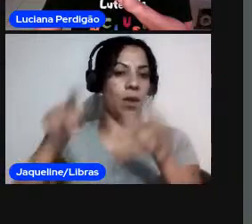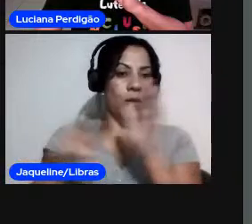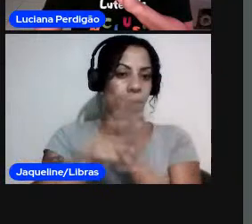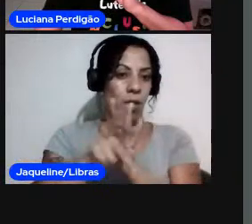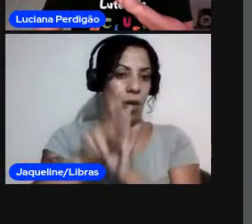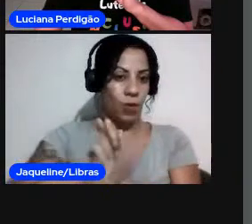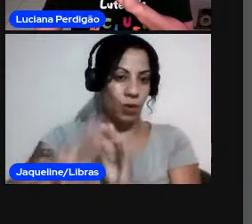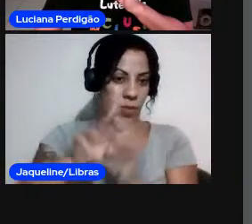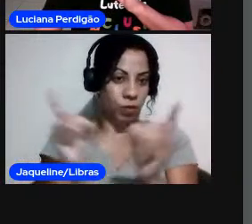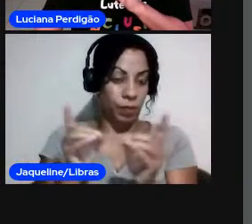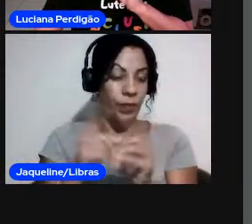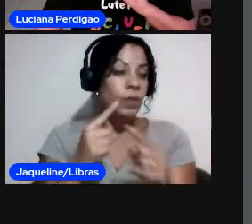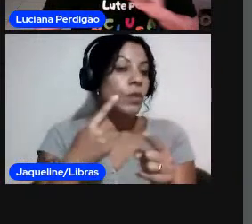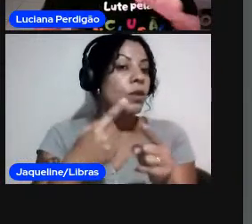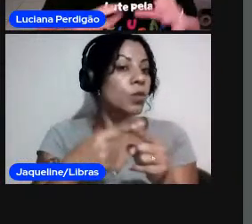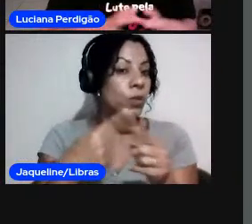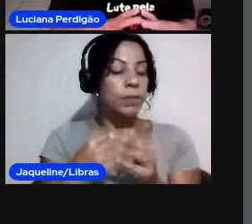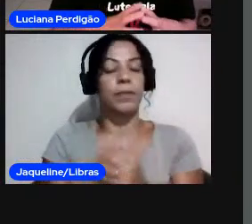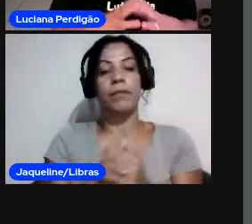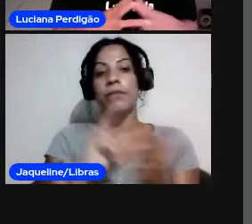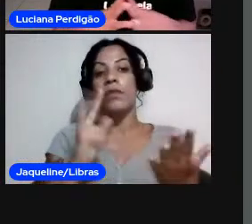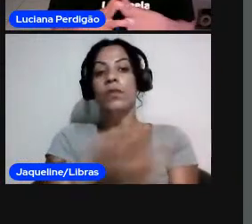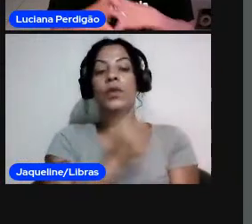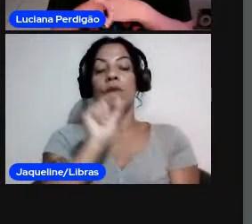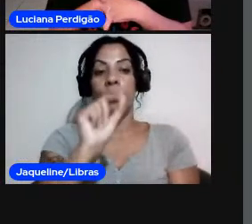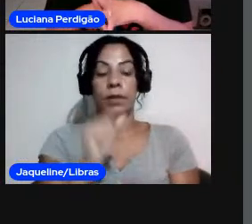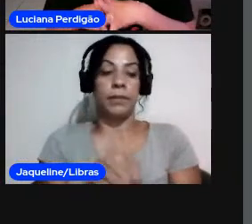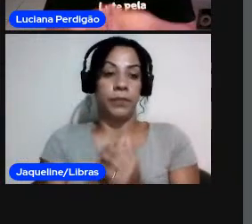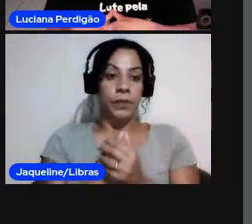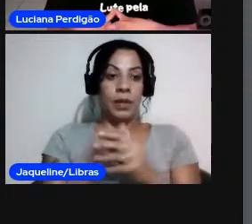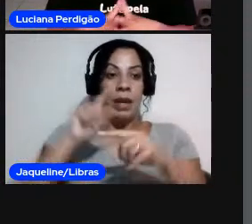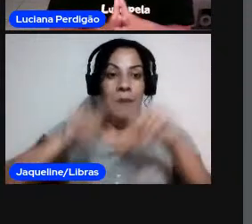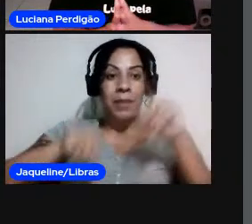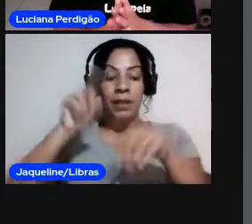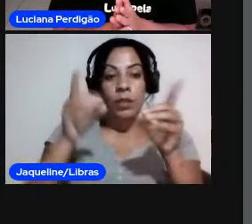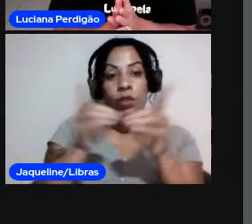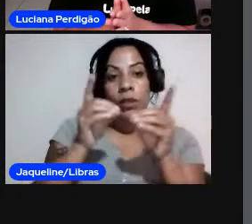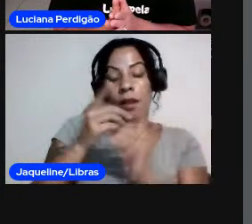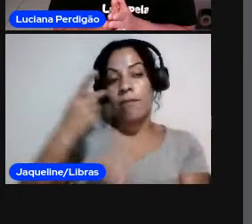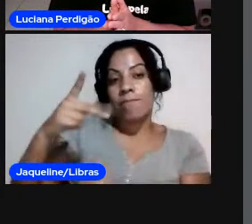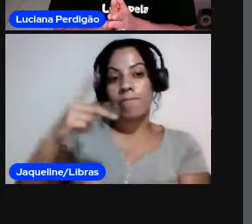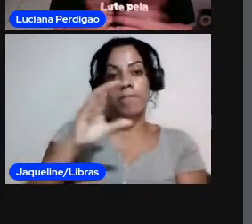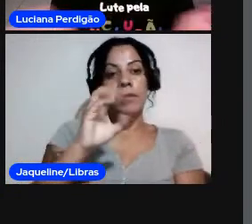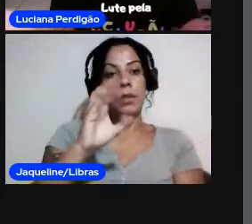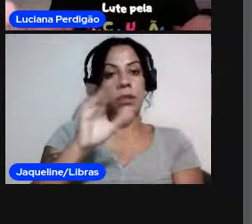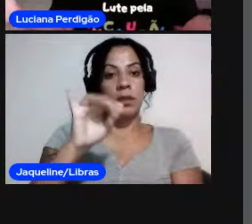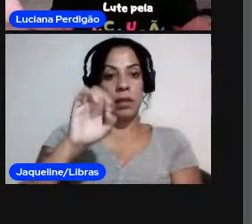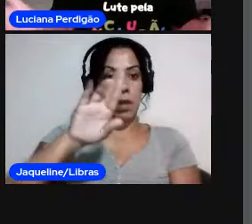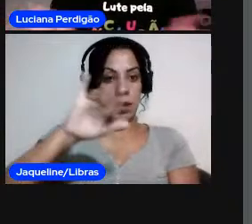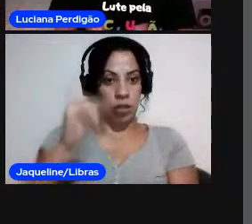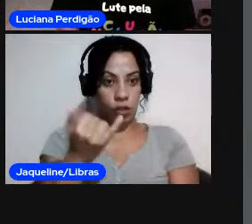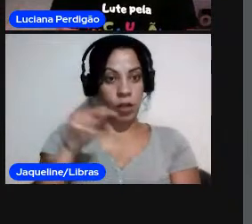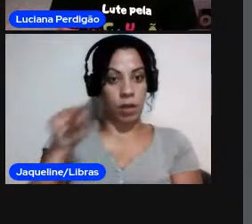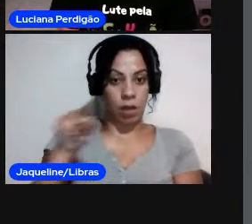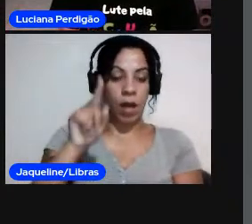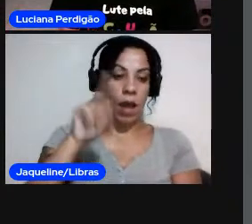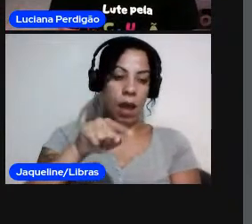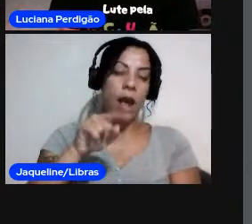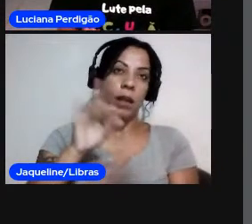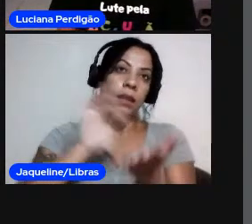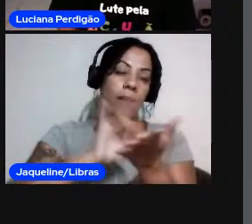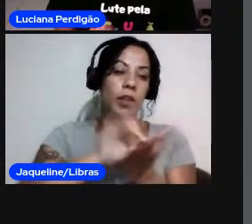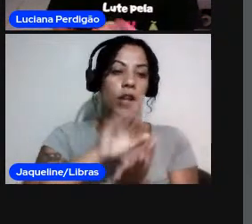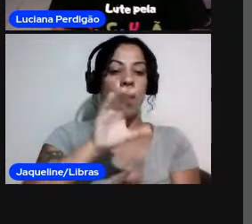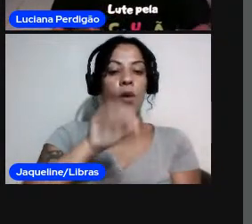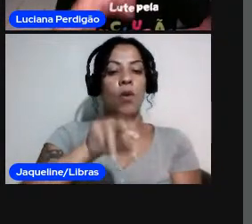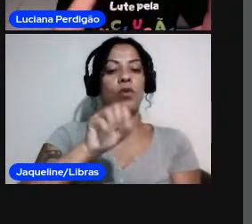que acontece? Os materiais didáticos da Fundação CCERG, eles são, né, do consórcio CEDERG,